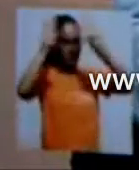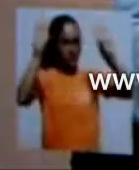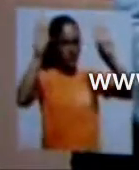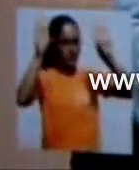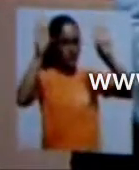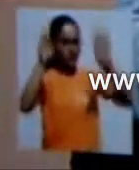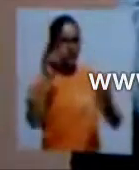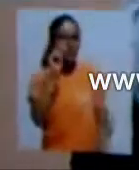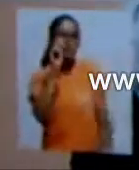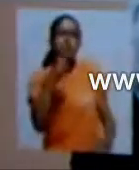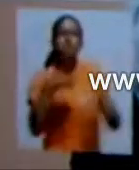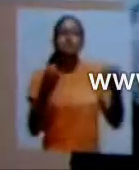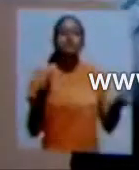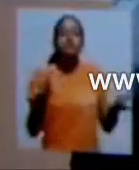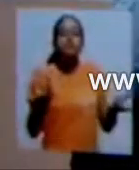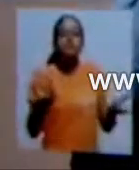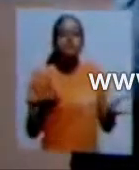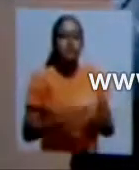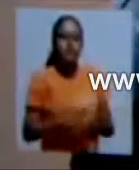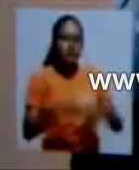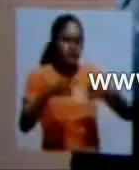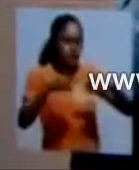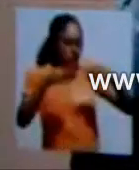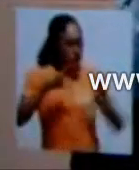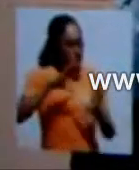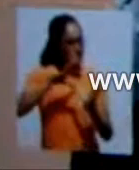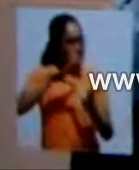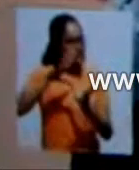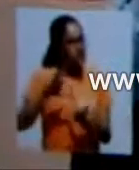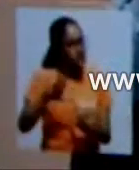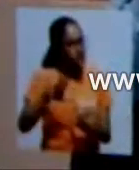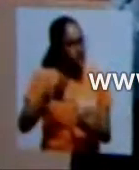essas? São as coisas da terra.